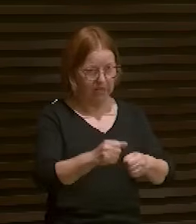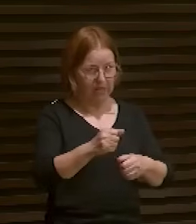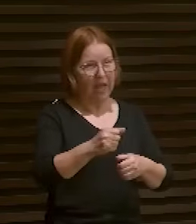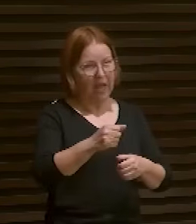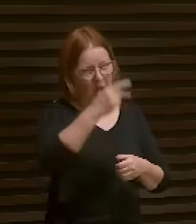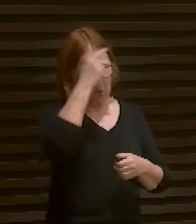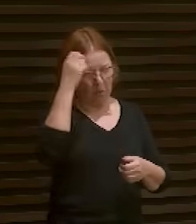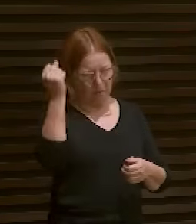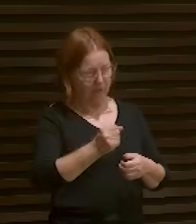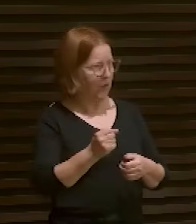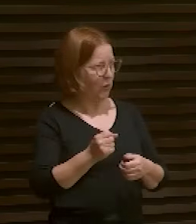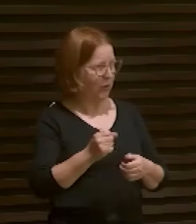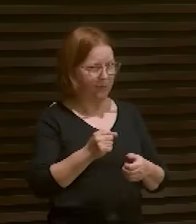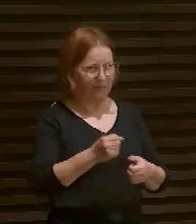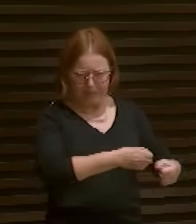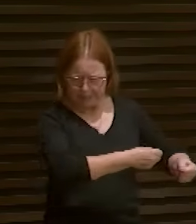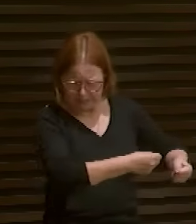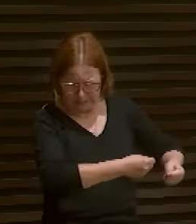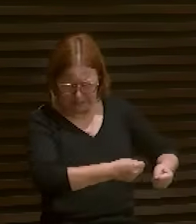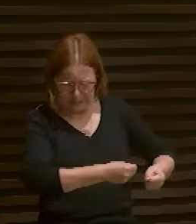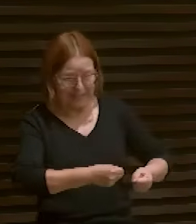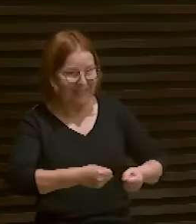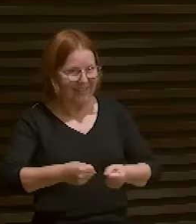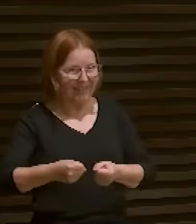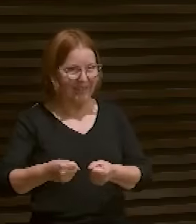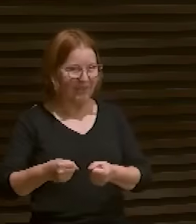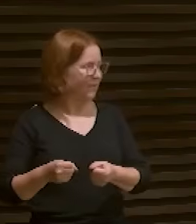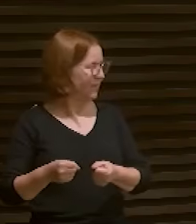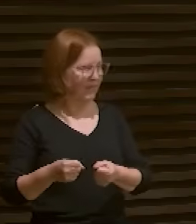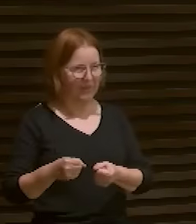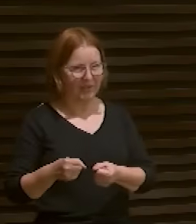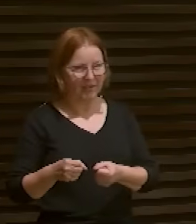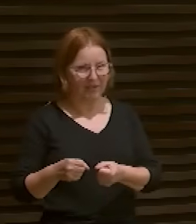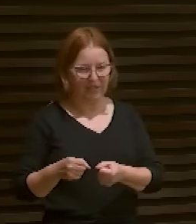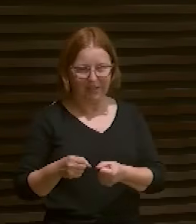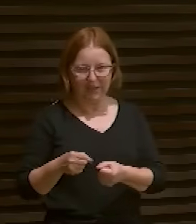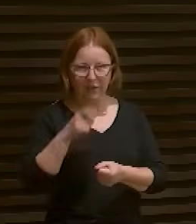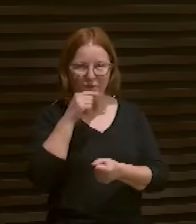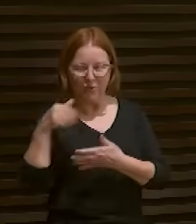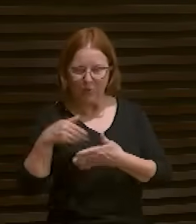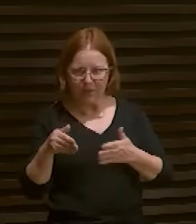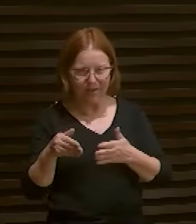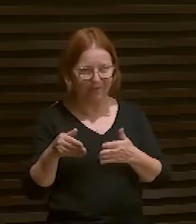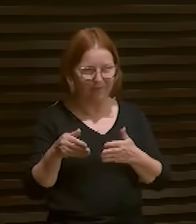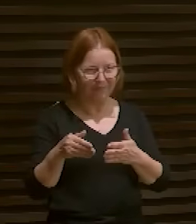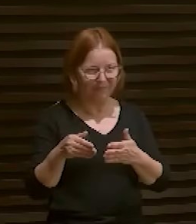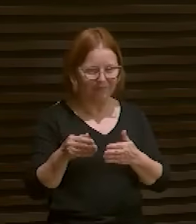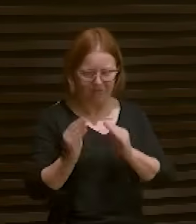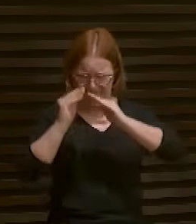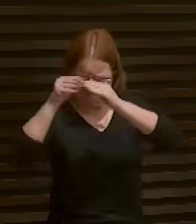minha esposa por ali, aí nós arrastamos esse assassino para dentro do mar, do rio. Por isso que o